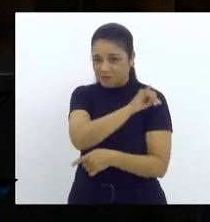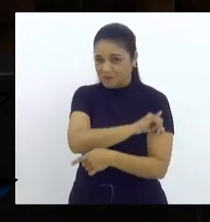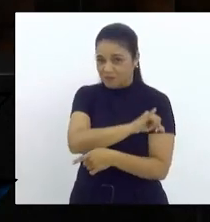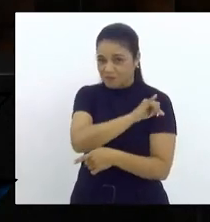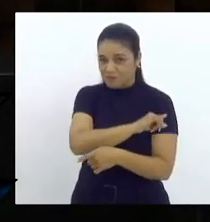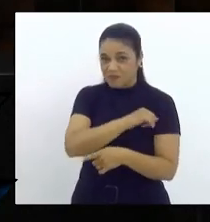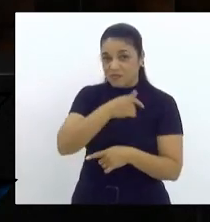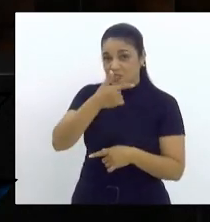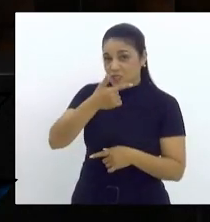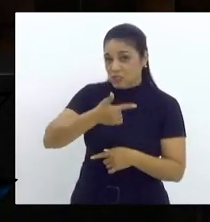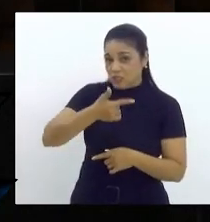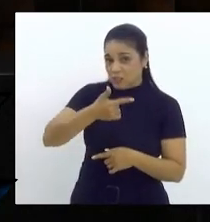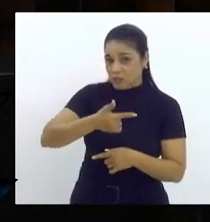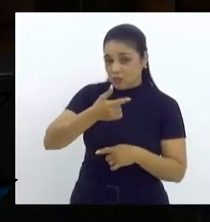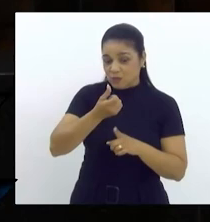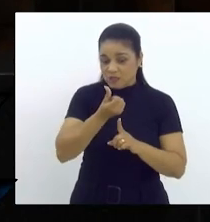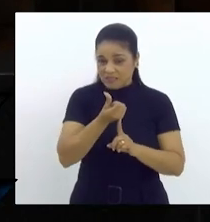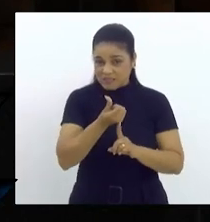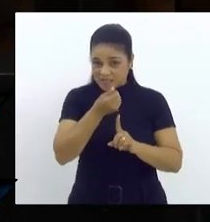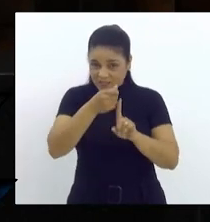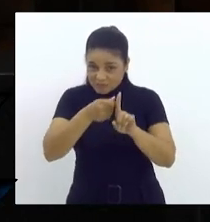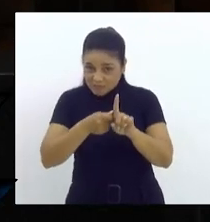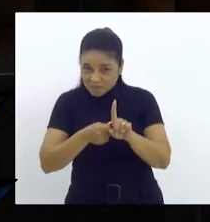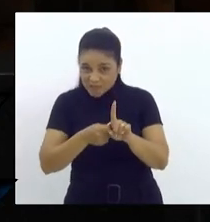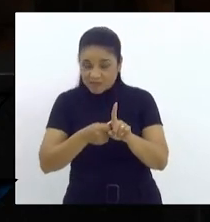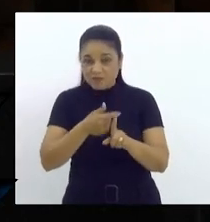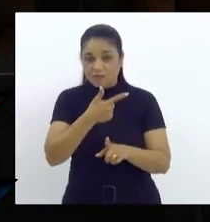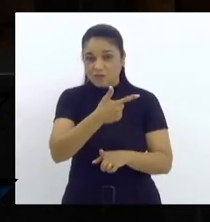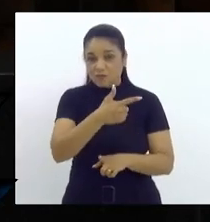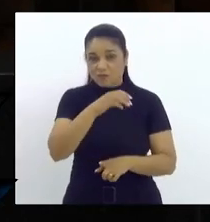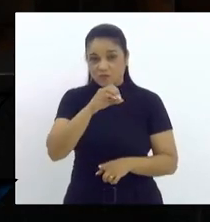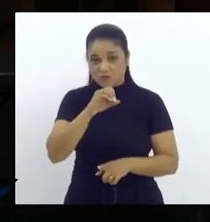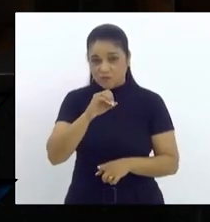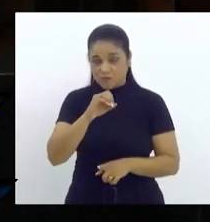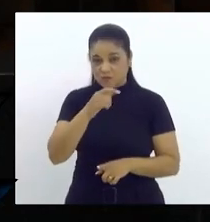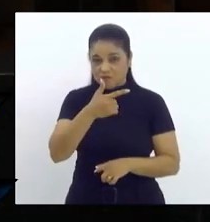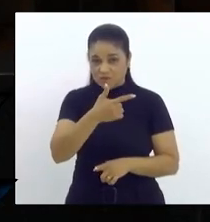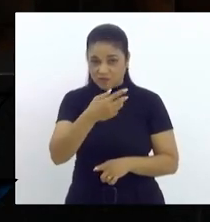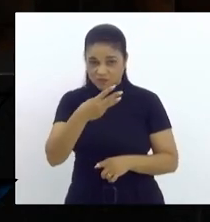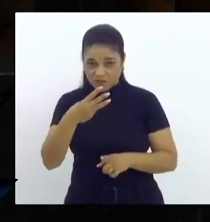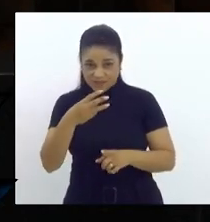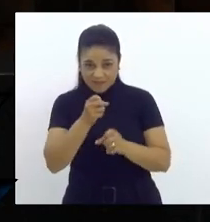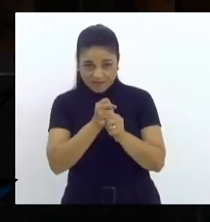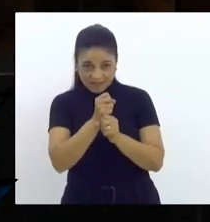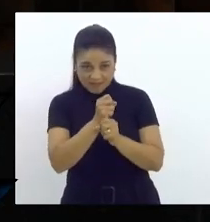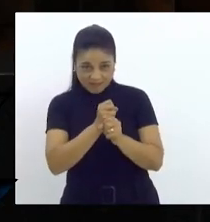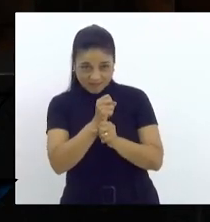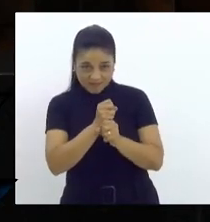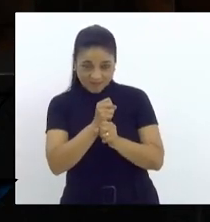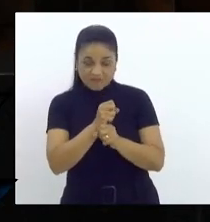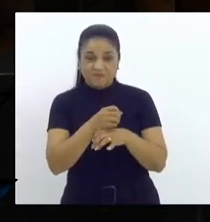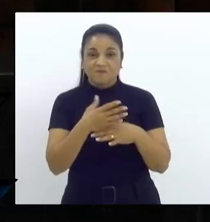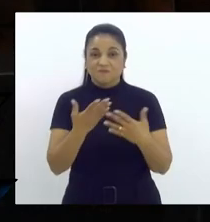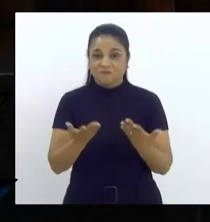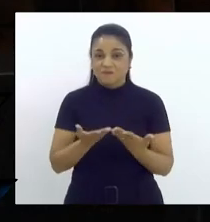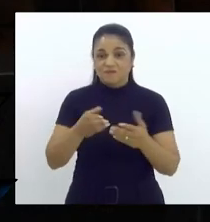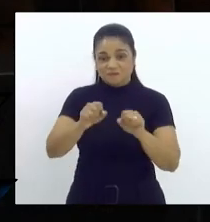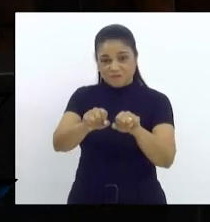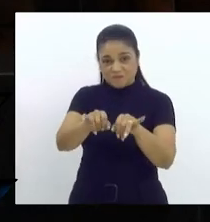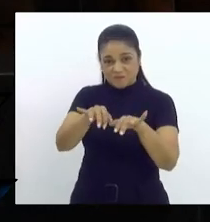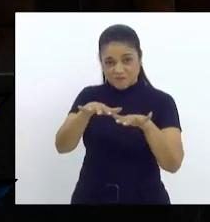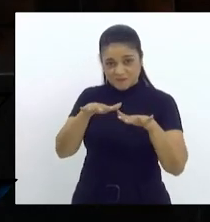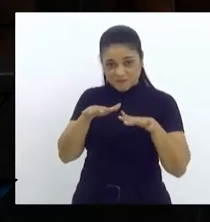segundo semestre de 2023. Segundo semestre de 2023, no